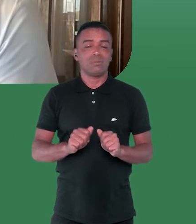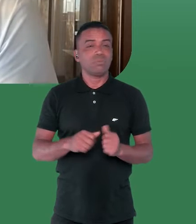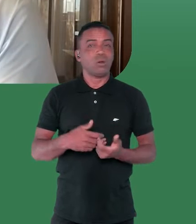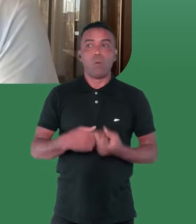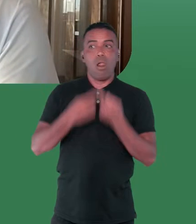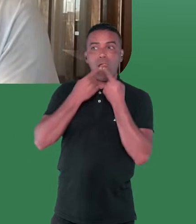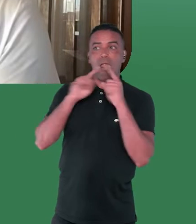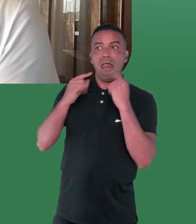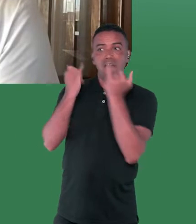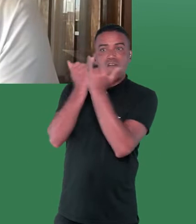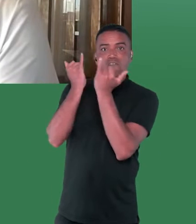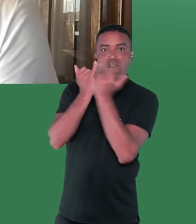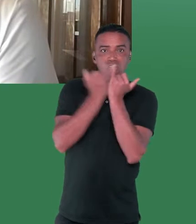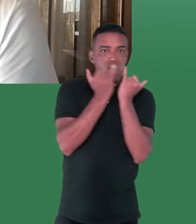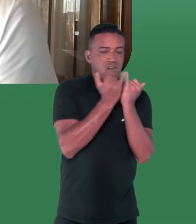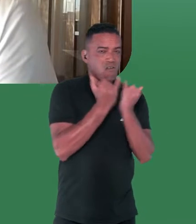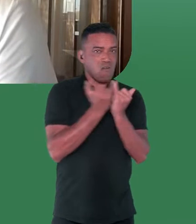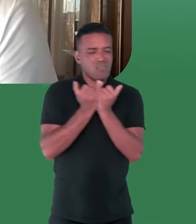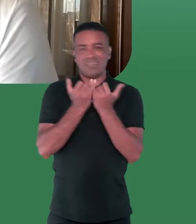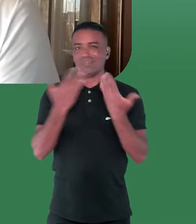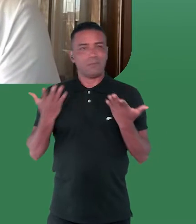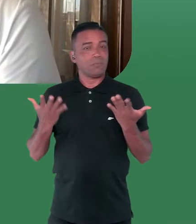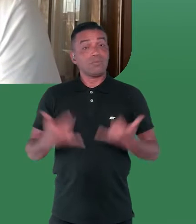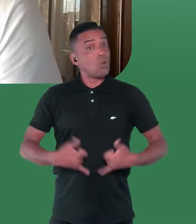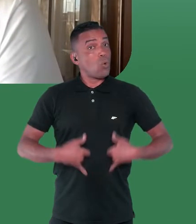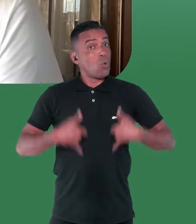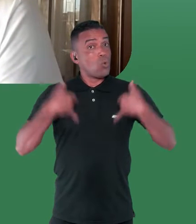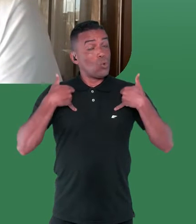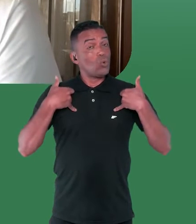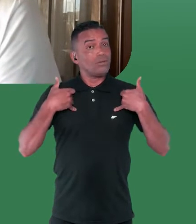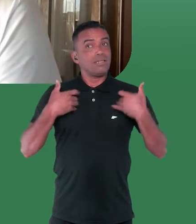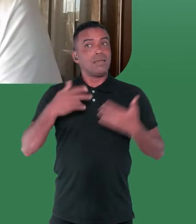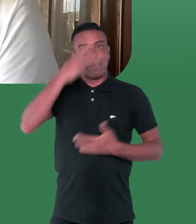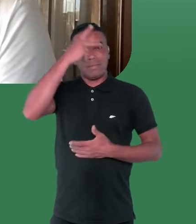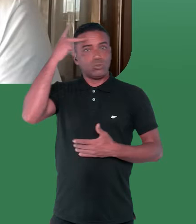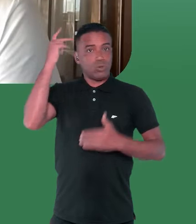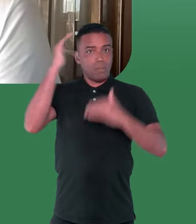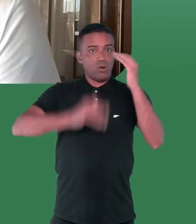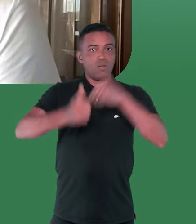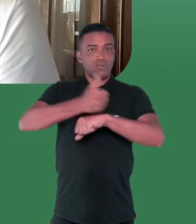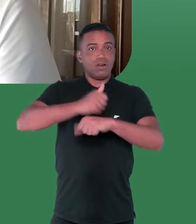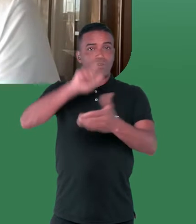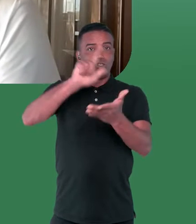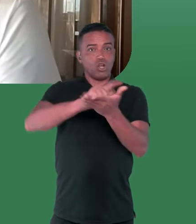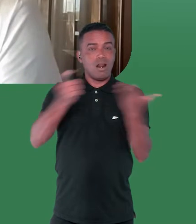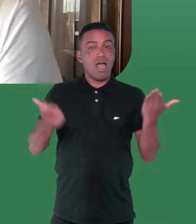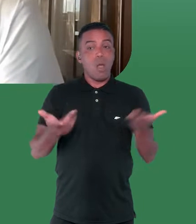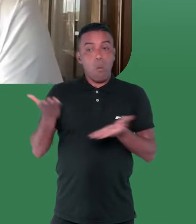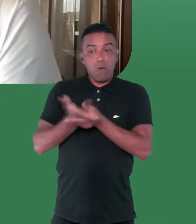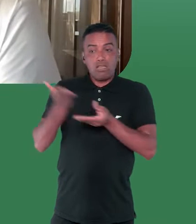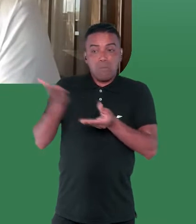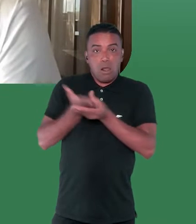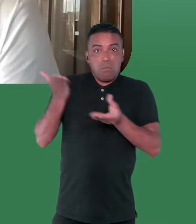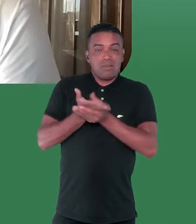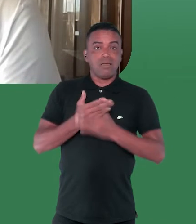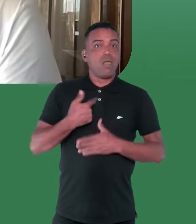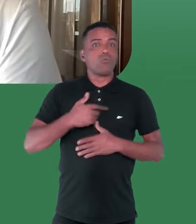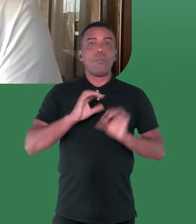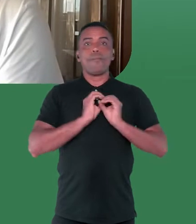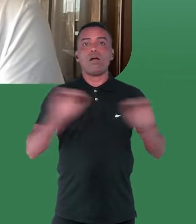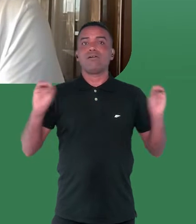os outros. Eu tenho o orgulho de dizer que eu não tenho. Tem jornalista que adora dizer que tem 100 processos, 500. Eu tenho orgulho de dizer que eu não tenho